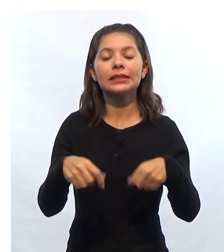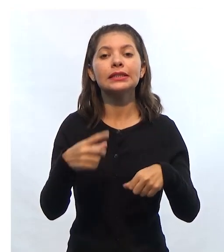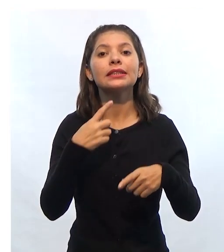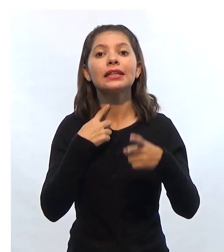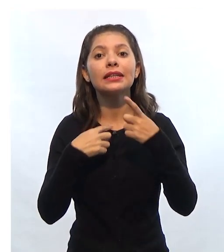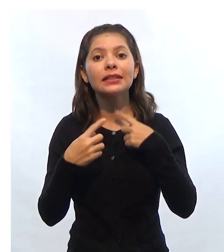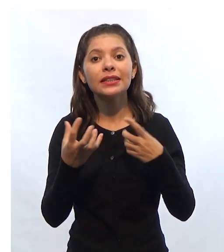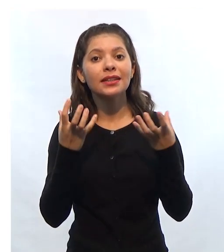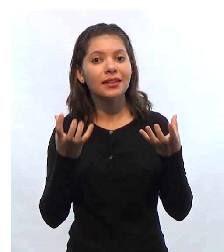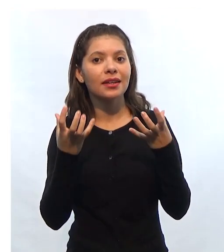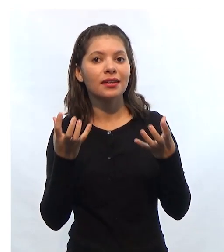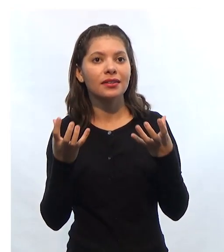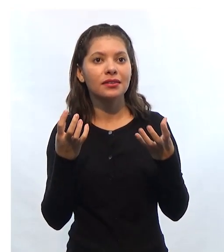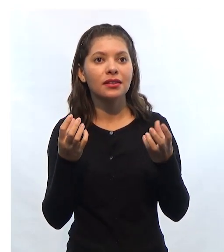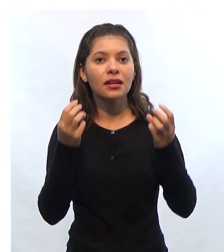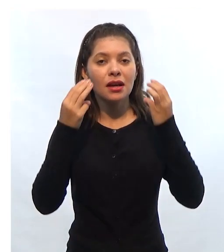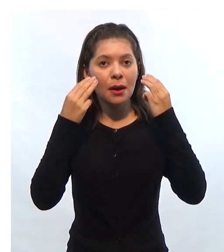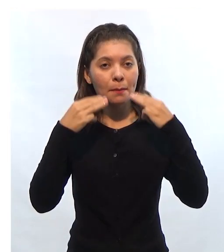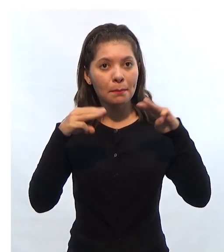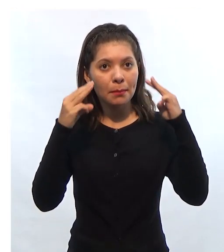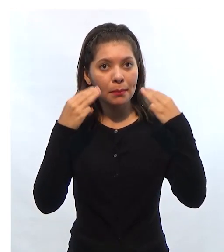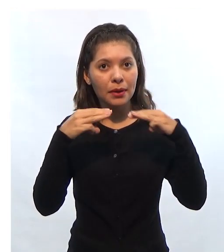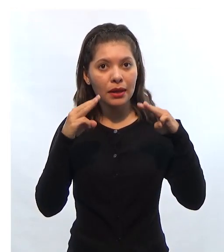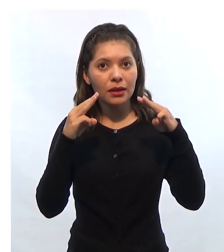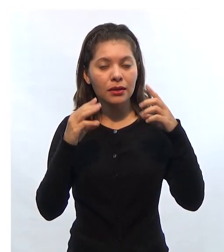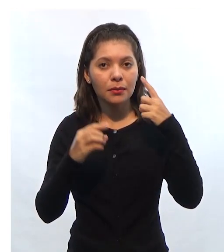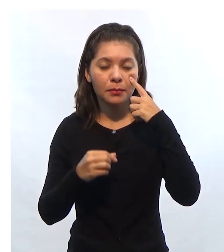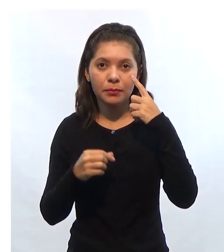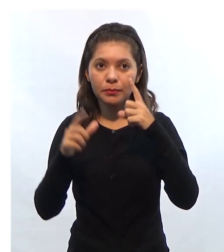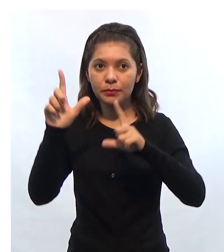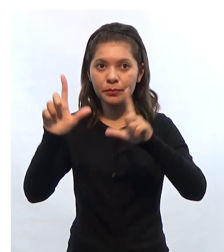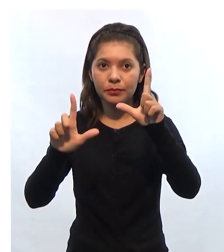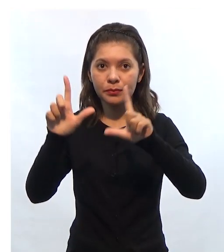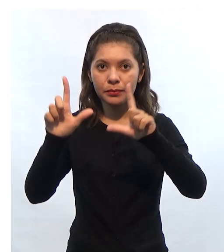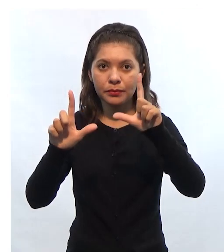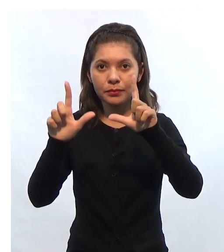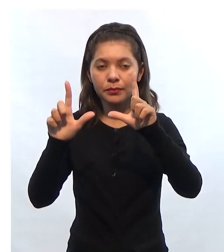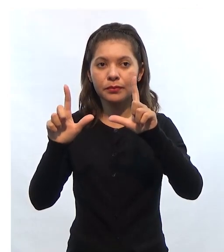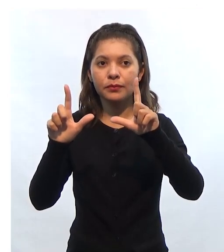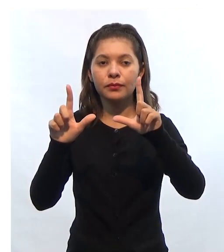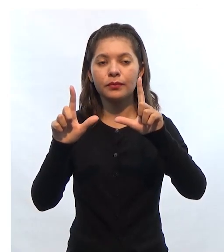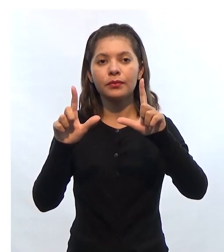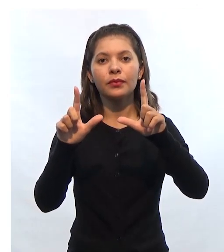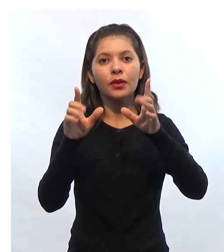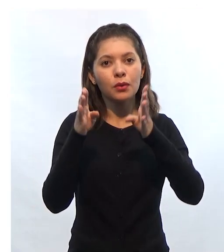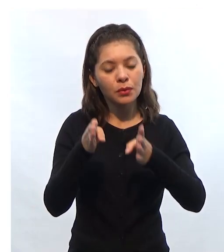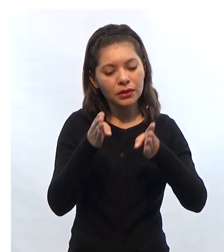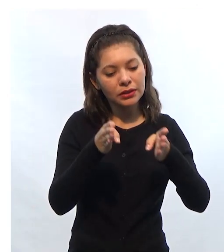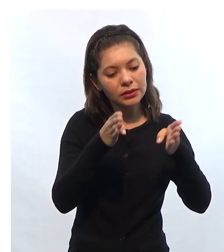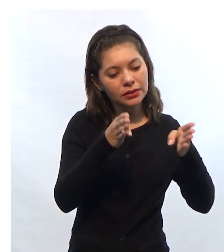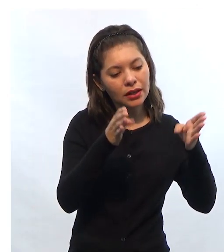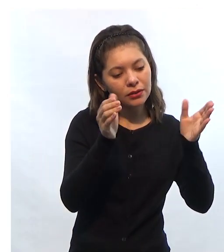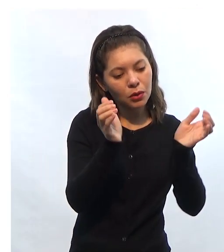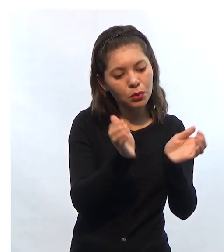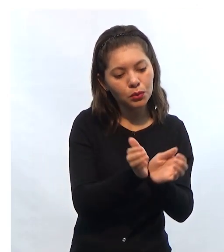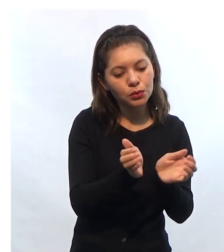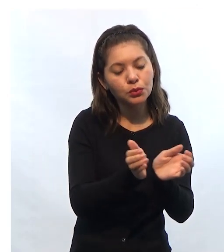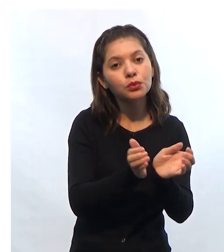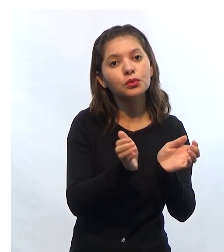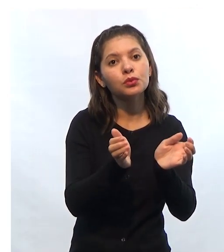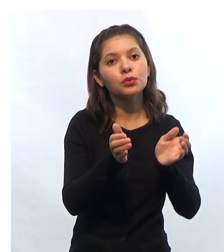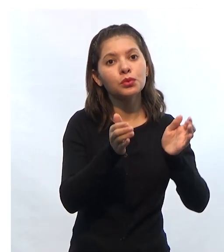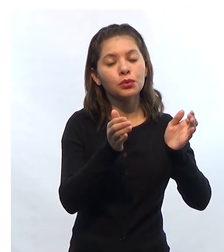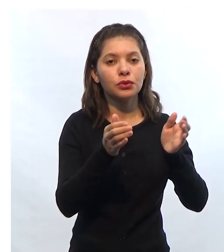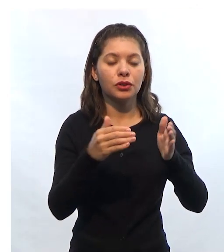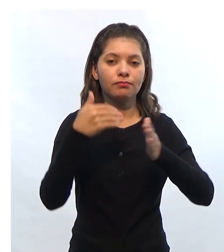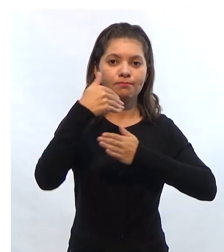Segundo a American Marketing Association, o marketing é uma função organizacional e um conjunto de processos, tá? E